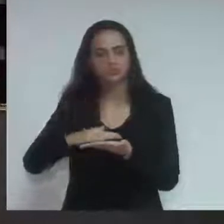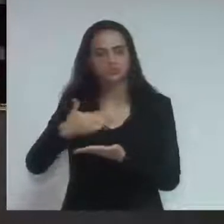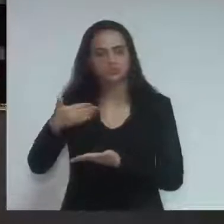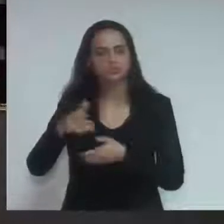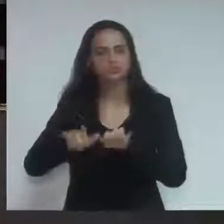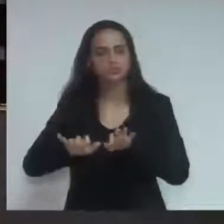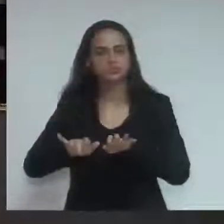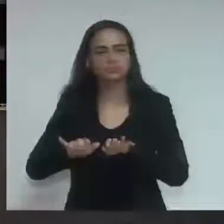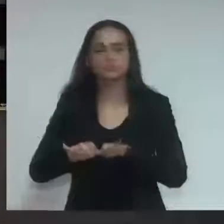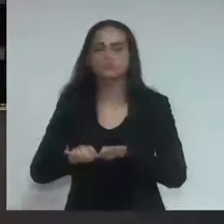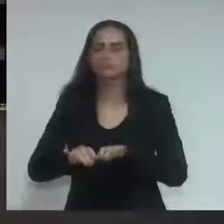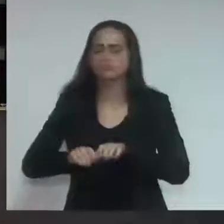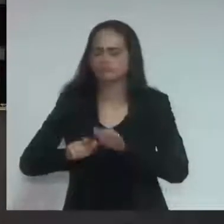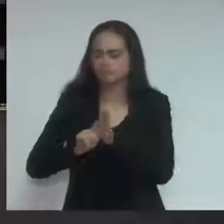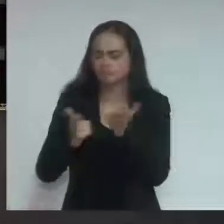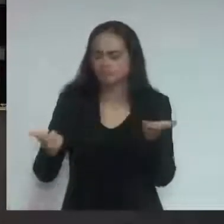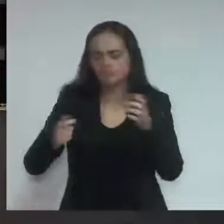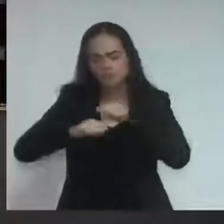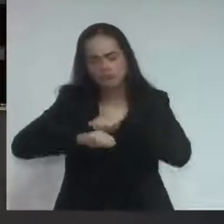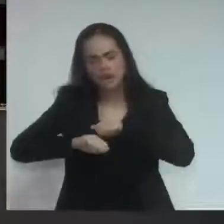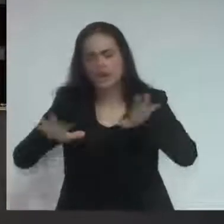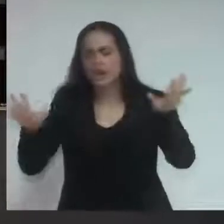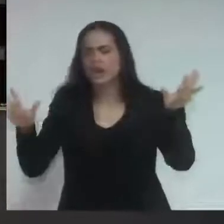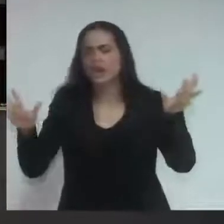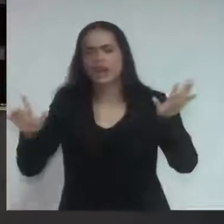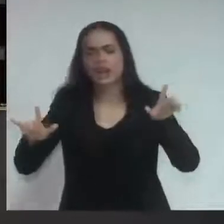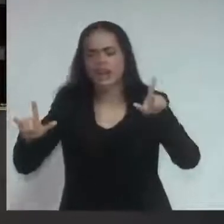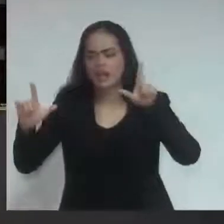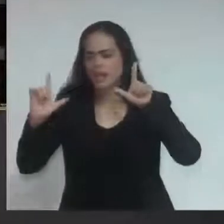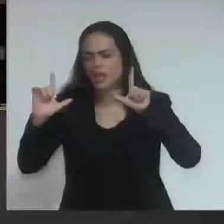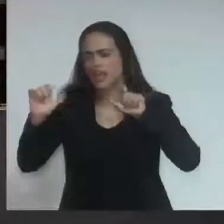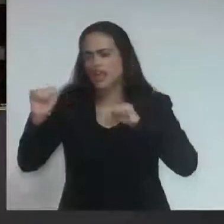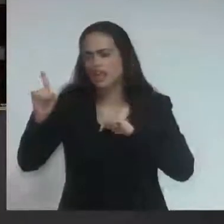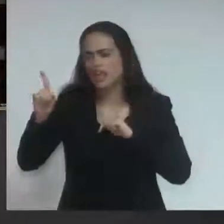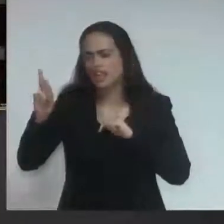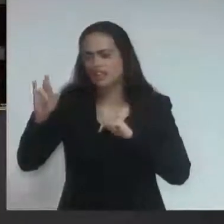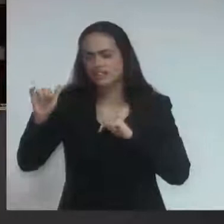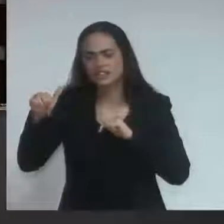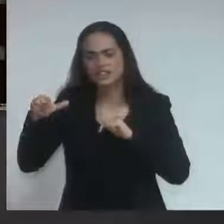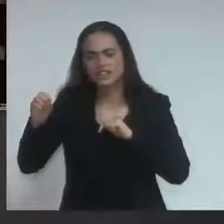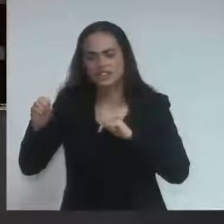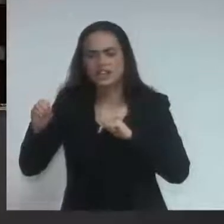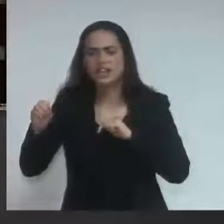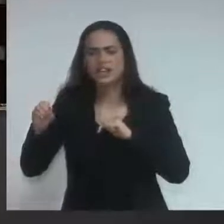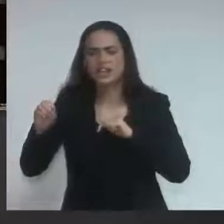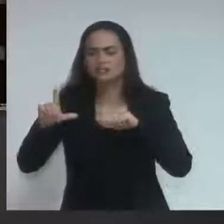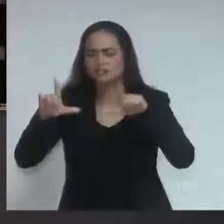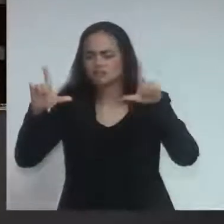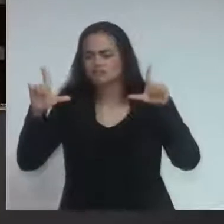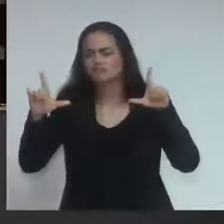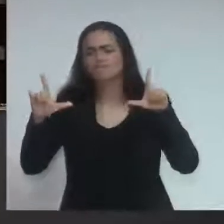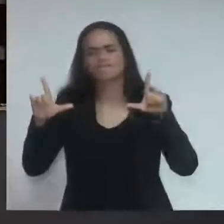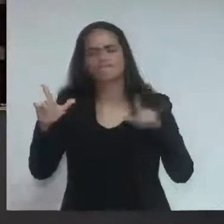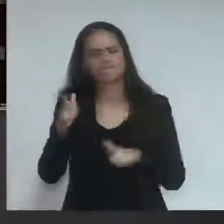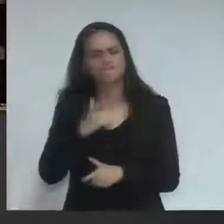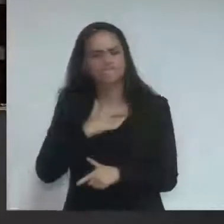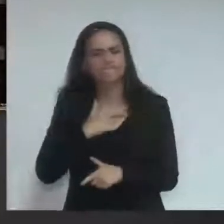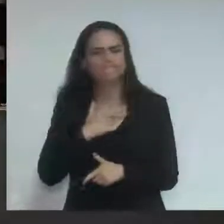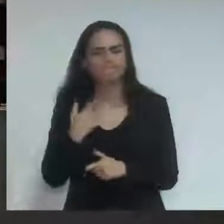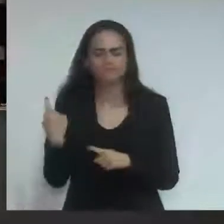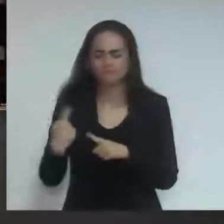E foi para a imprensa, a imagem do vereador Adriano naquela ocasião, assim como a sua também,